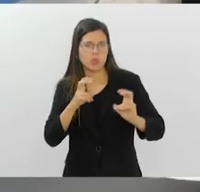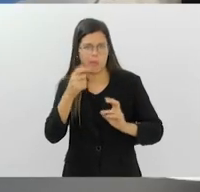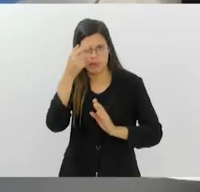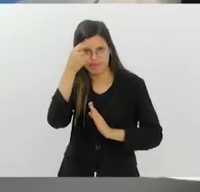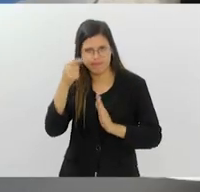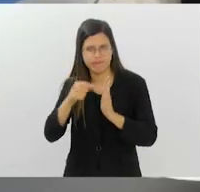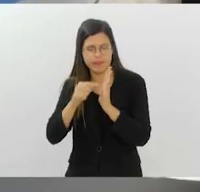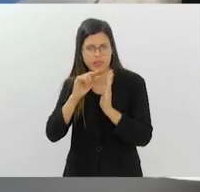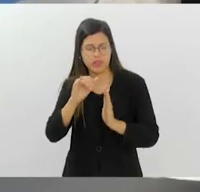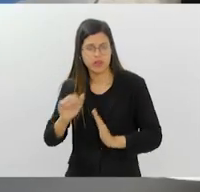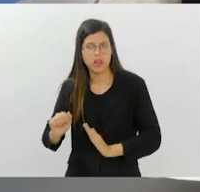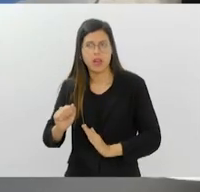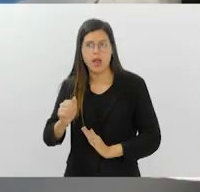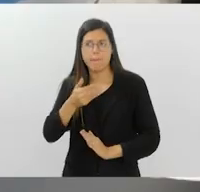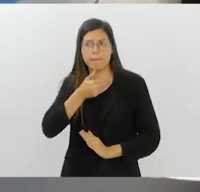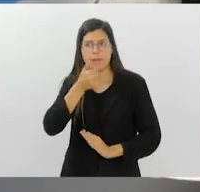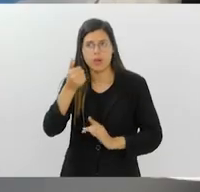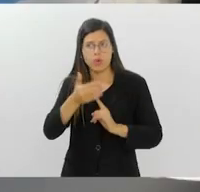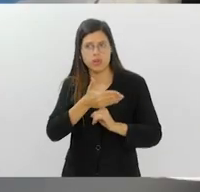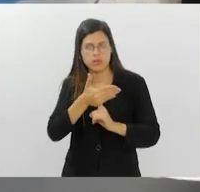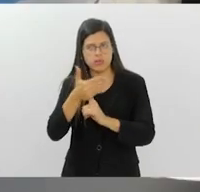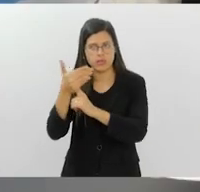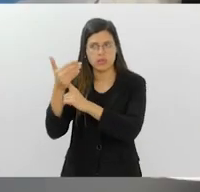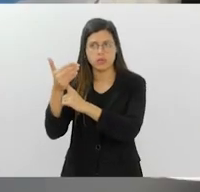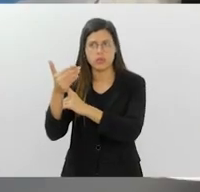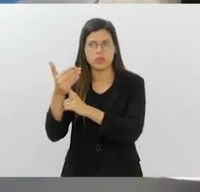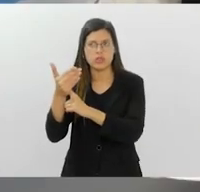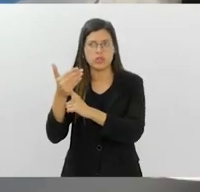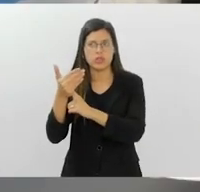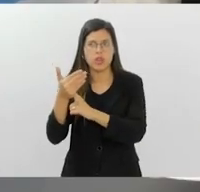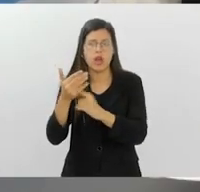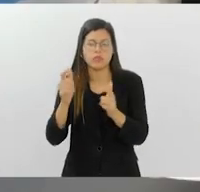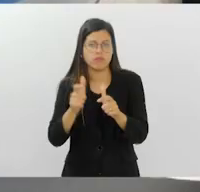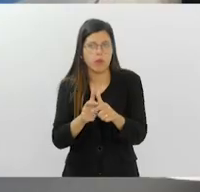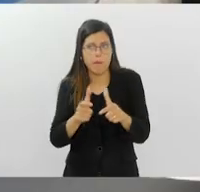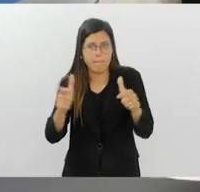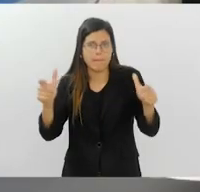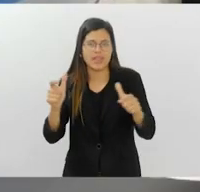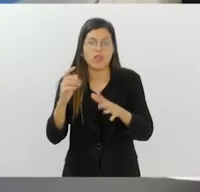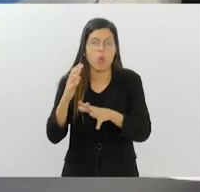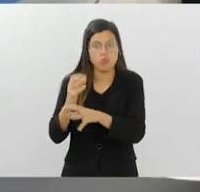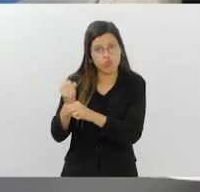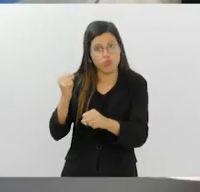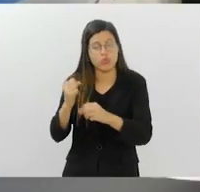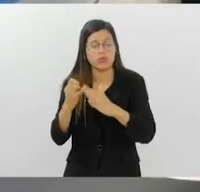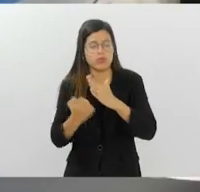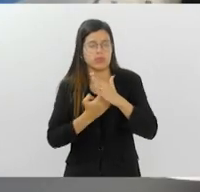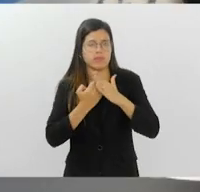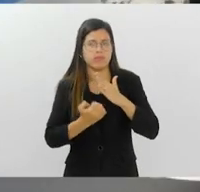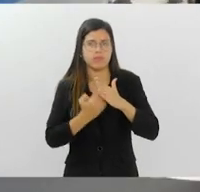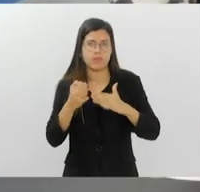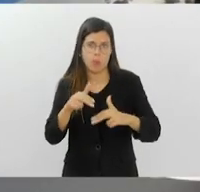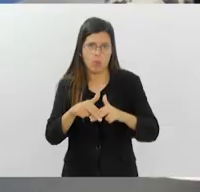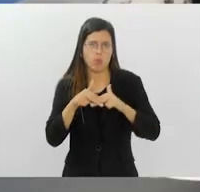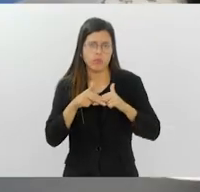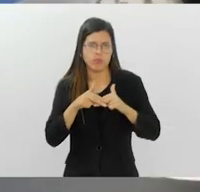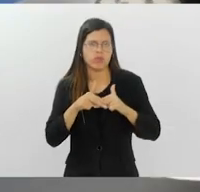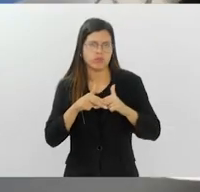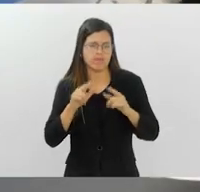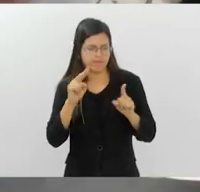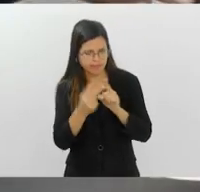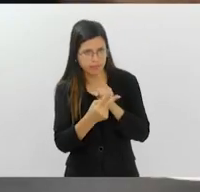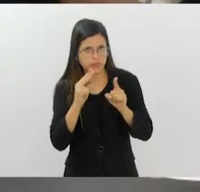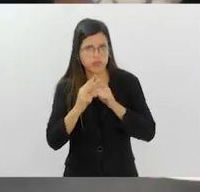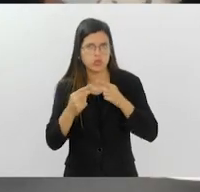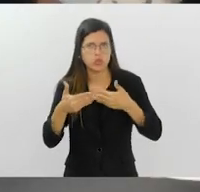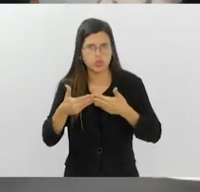certamente melhorando a tecnologia ela a gente aument muito o lucro dessas empresas então é nesse patamar que eu acho que a gente abre esse